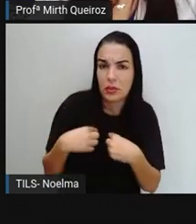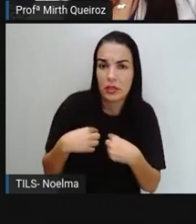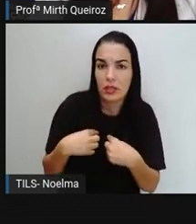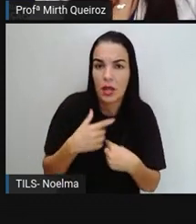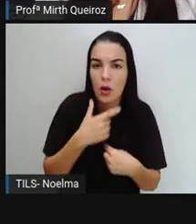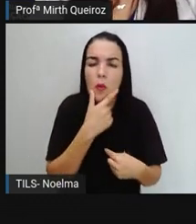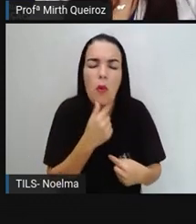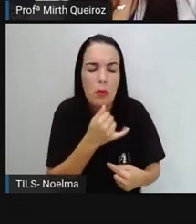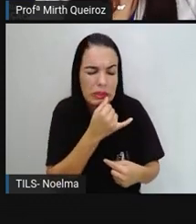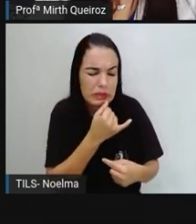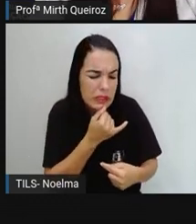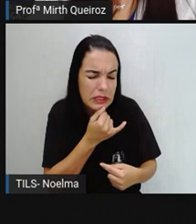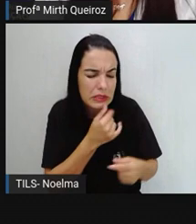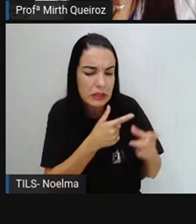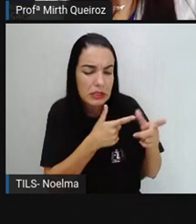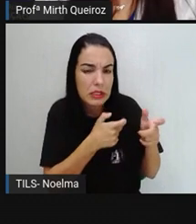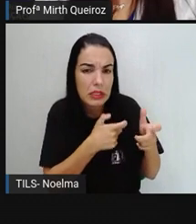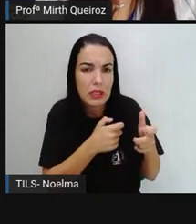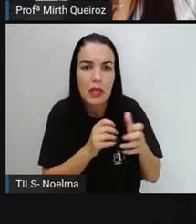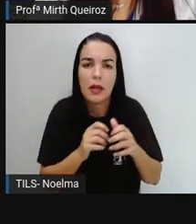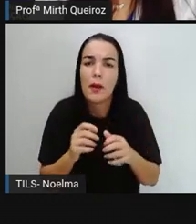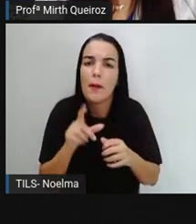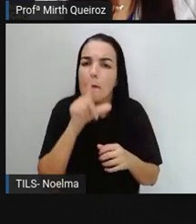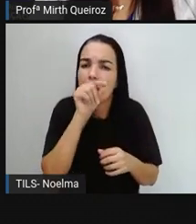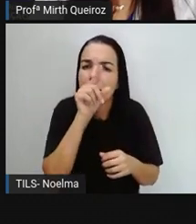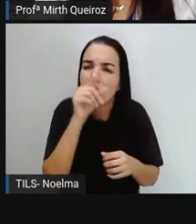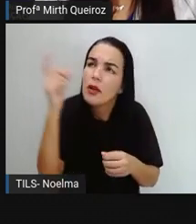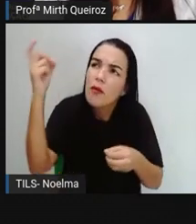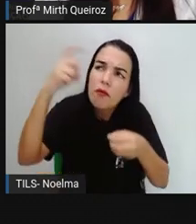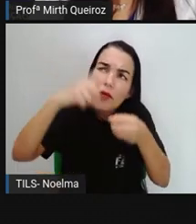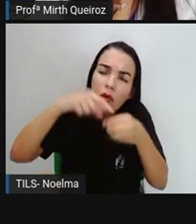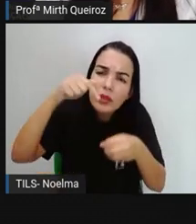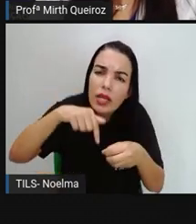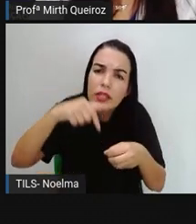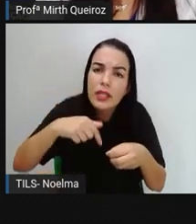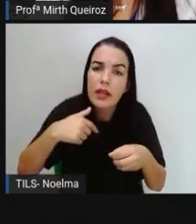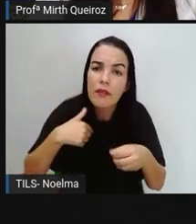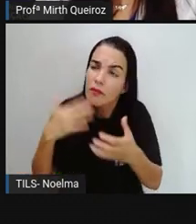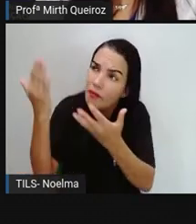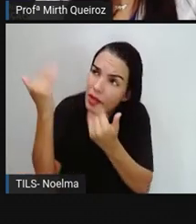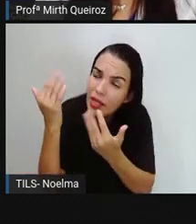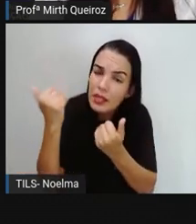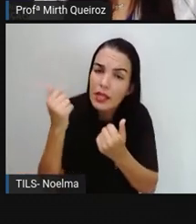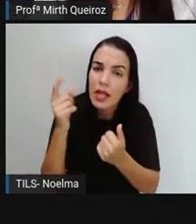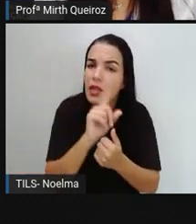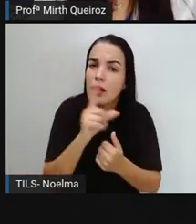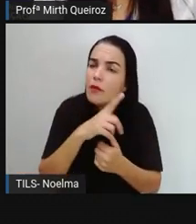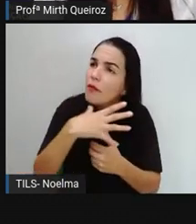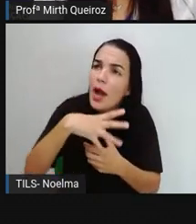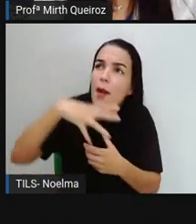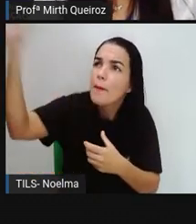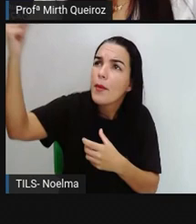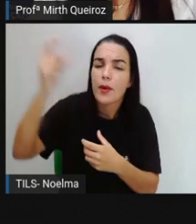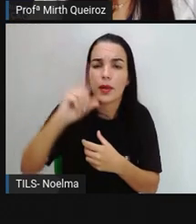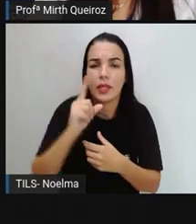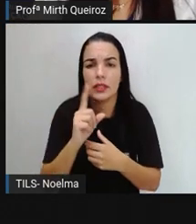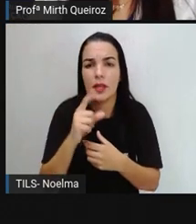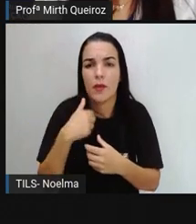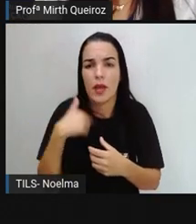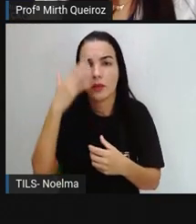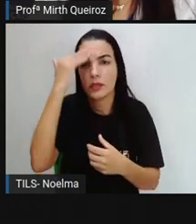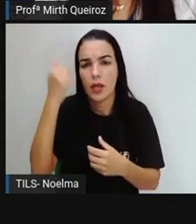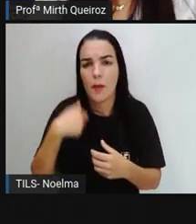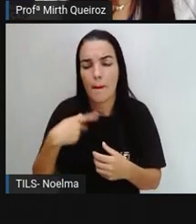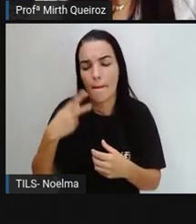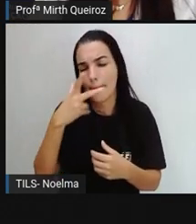o caçador suplica: "Passarinho, volta aqui. Vem para mim. Não vás embora. Eu